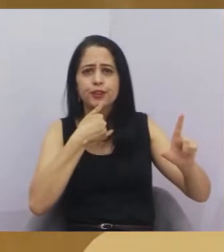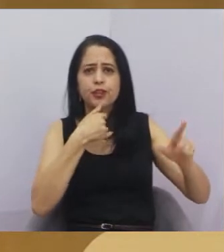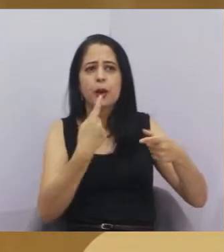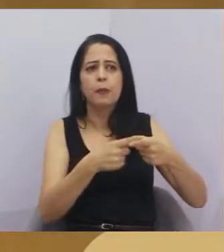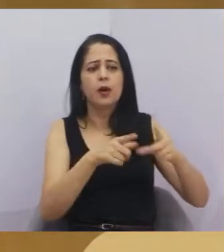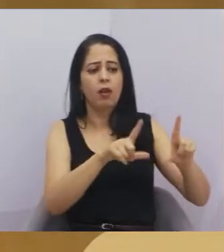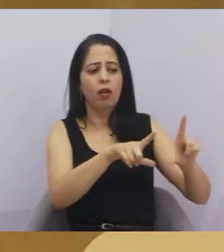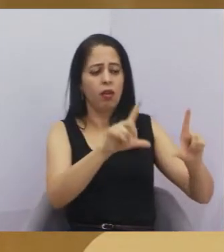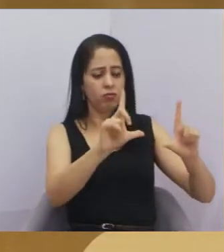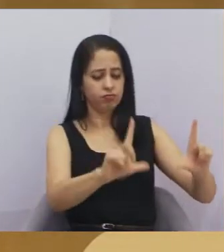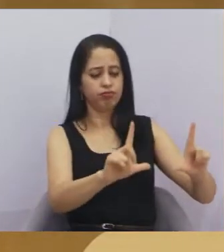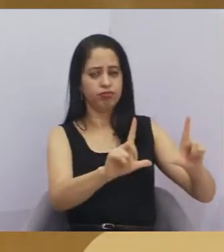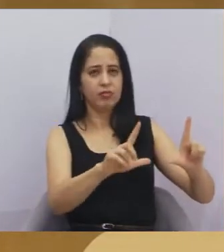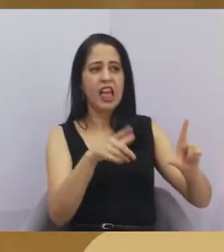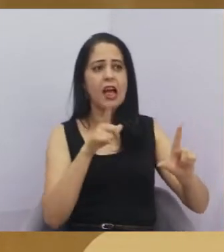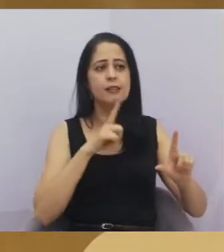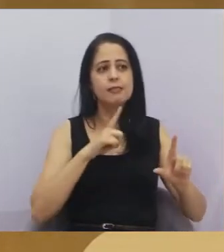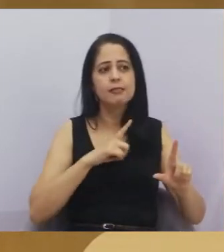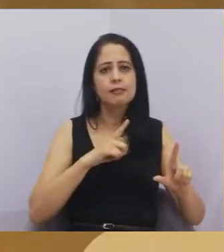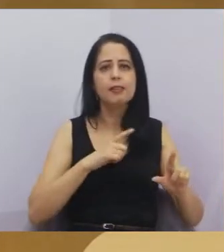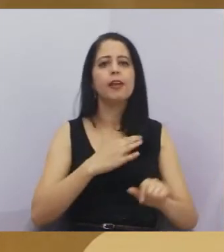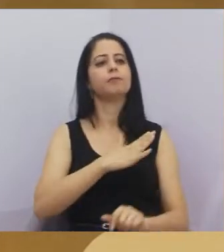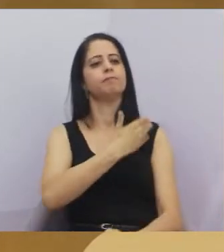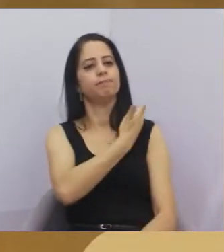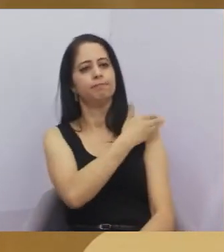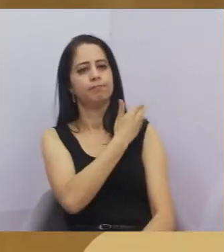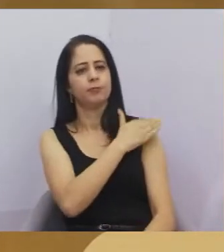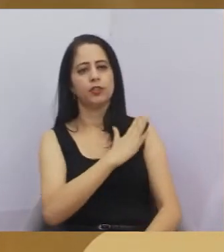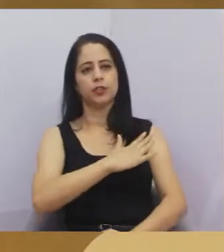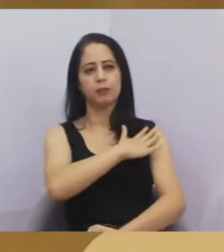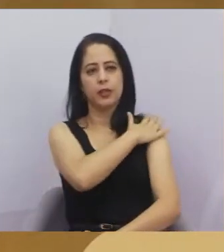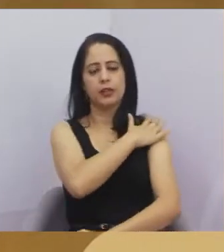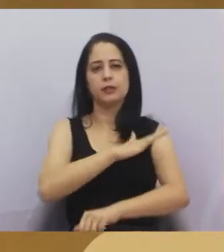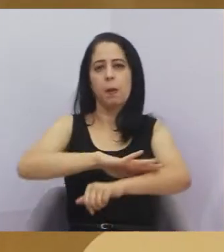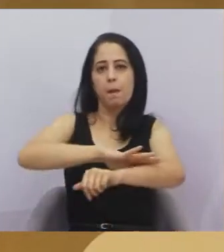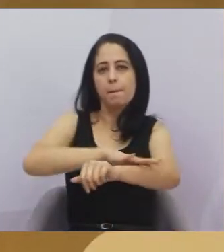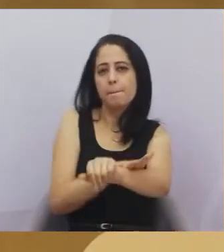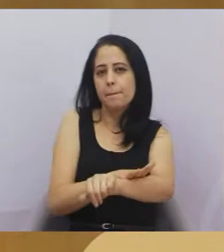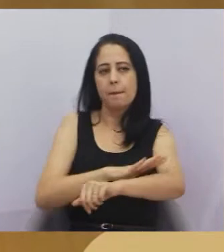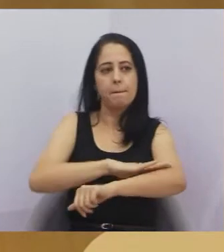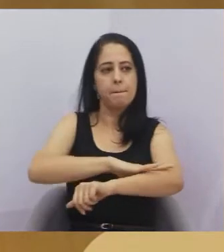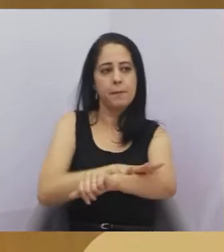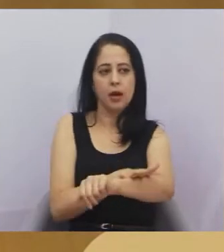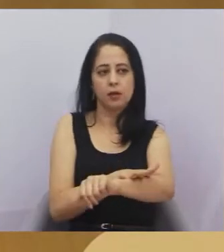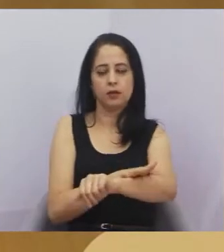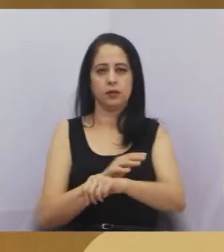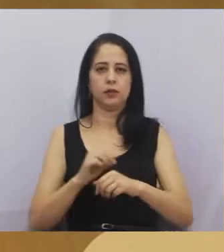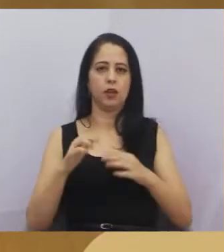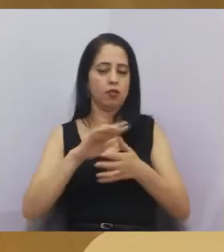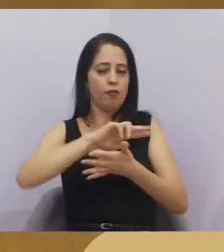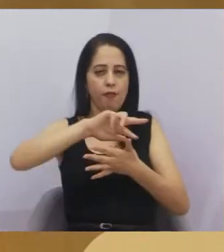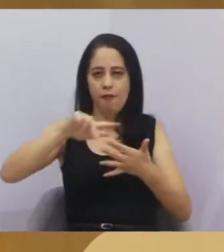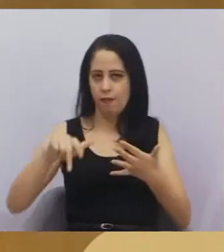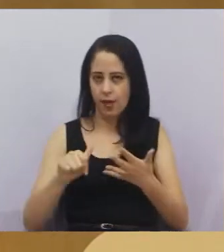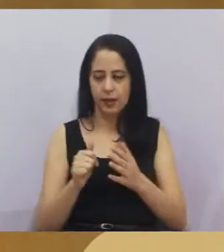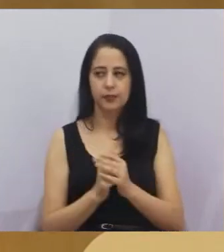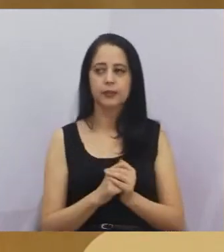todo dia nós temos discriminação com relação a essas questões que eu tenho aqui colocado.